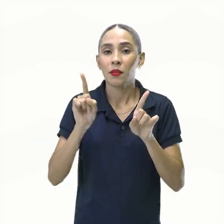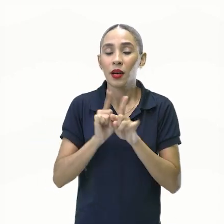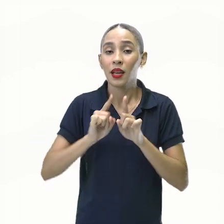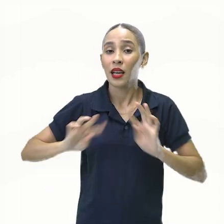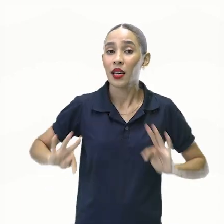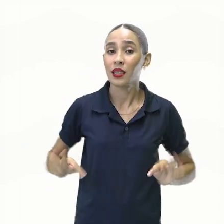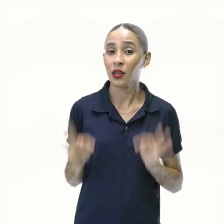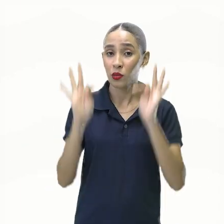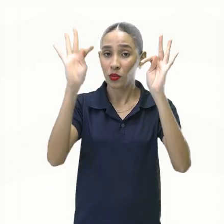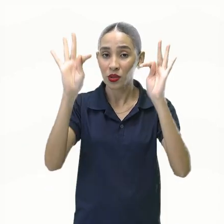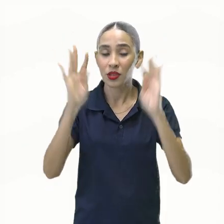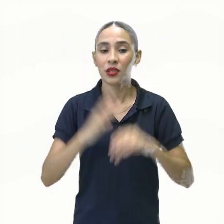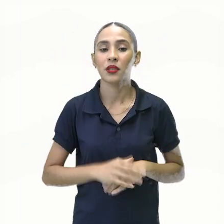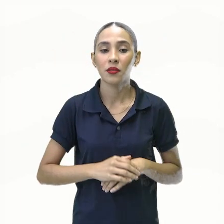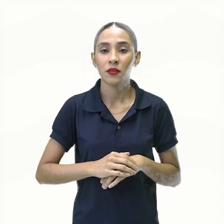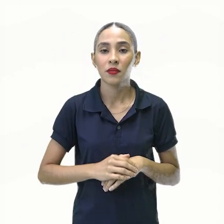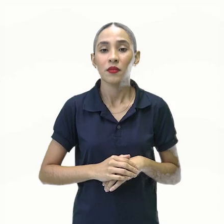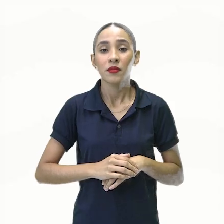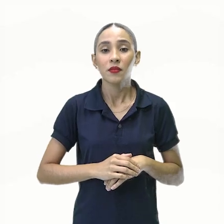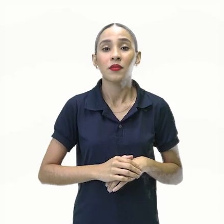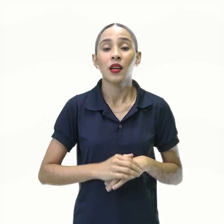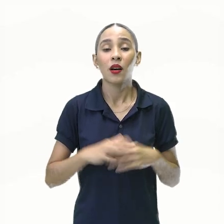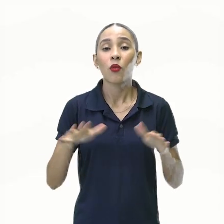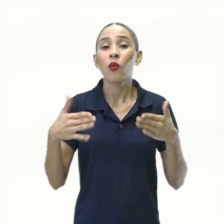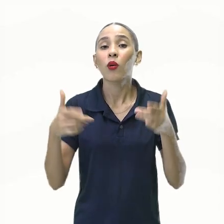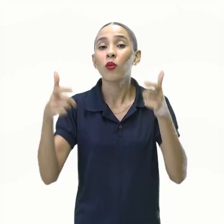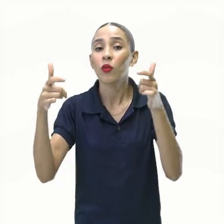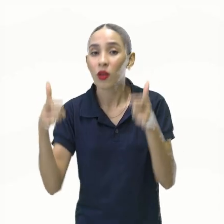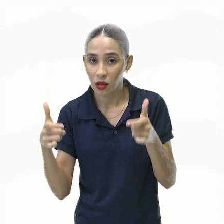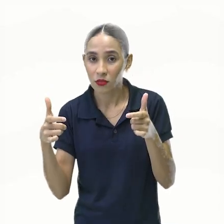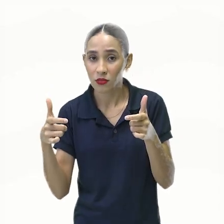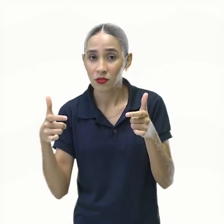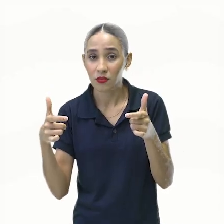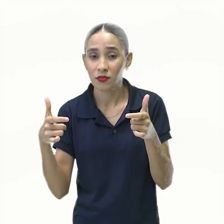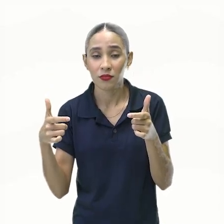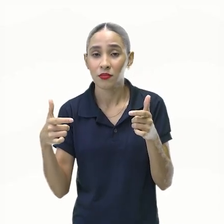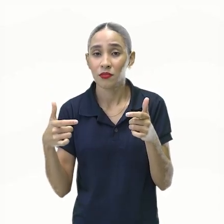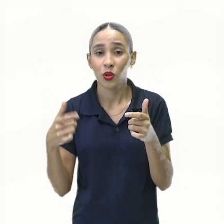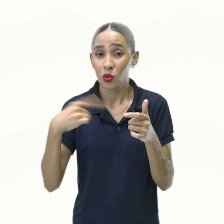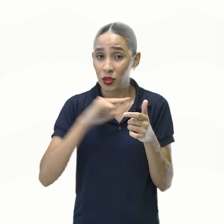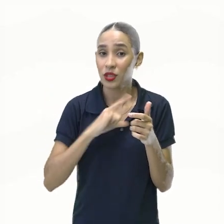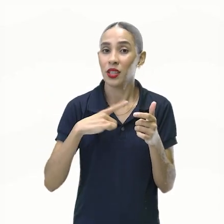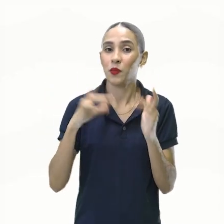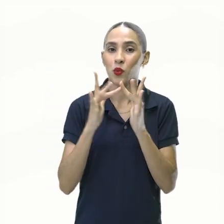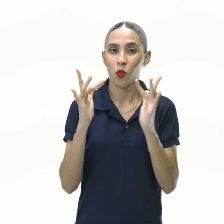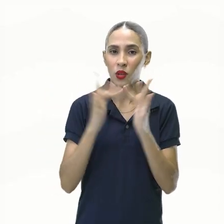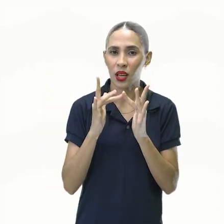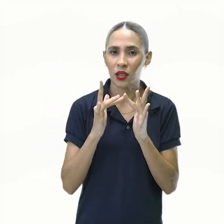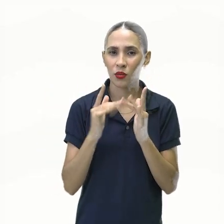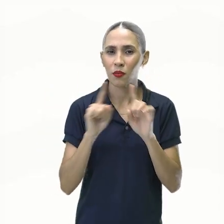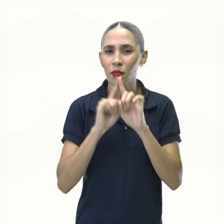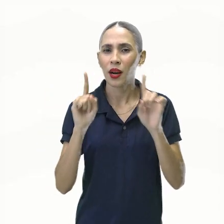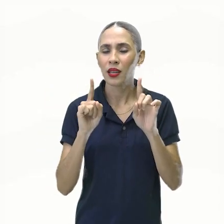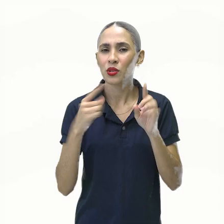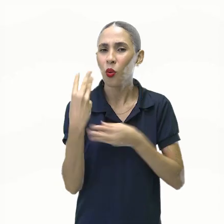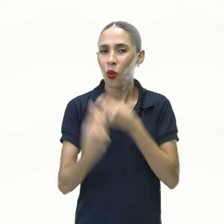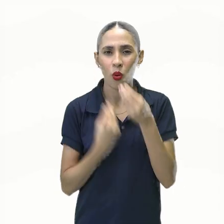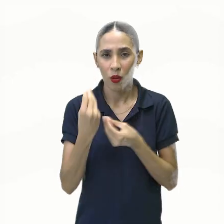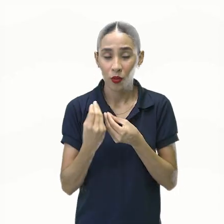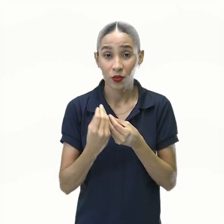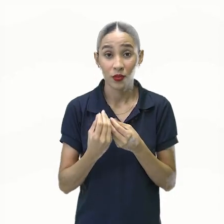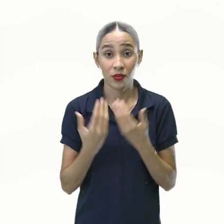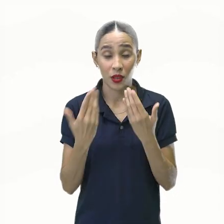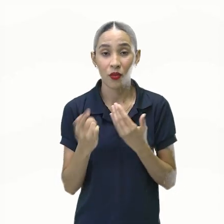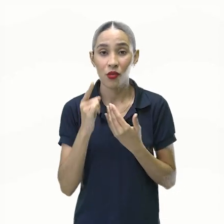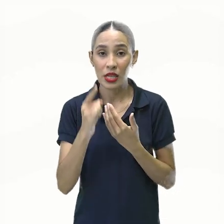sustentabilidade, a tecnologia, elas estão aonde? Na nossa palma da mão. Mas por que ela está na palma da mão?